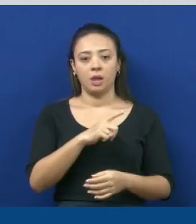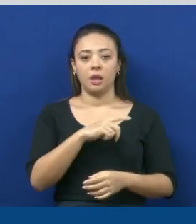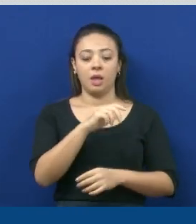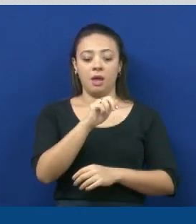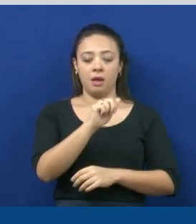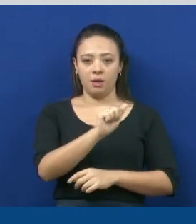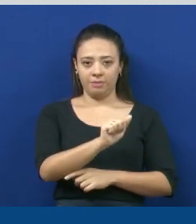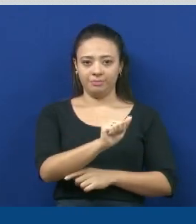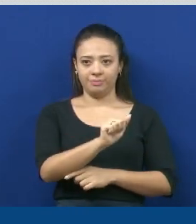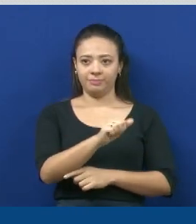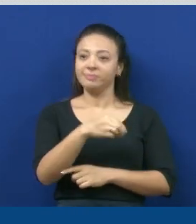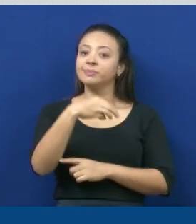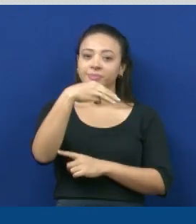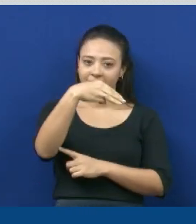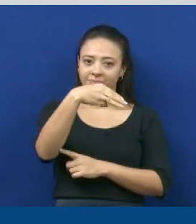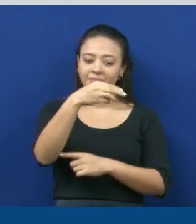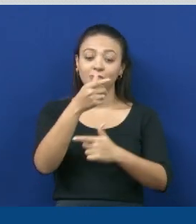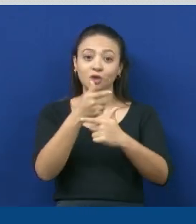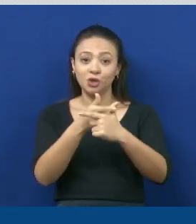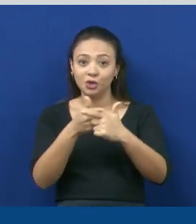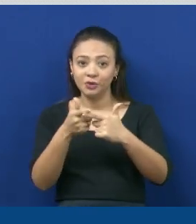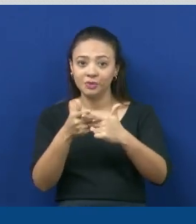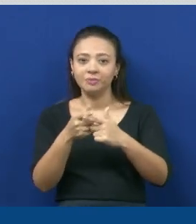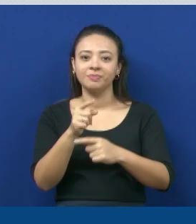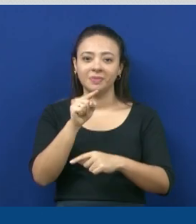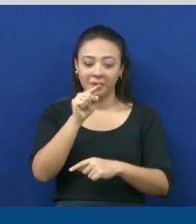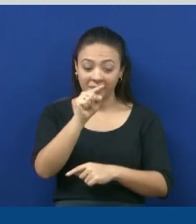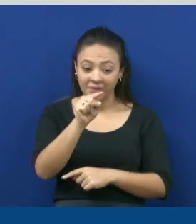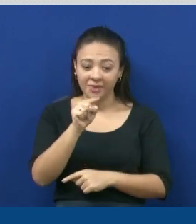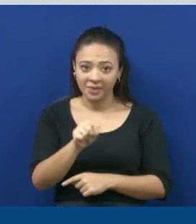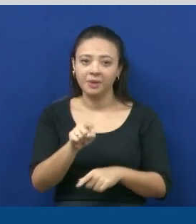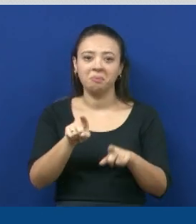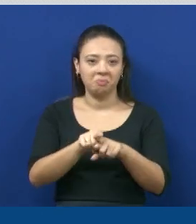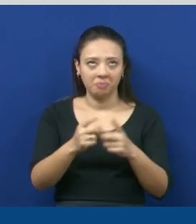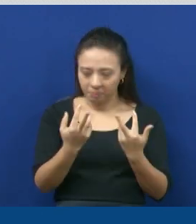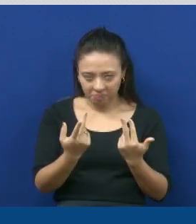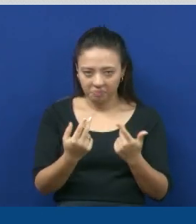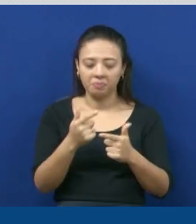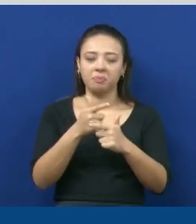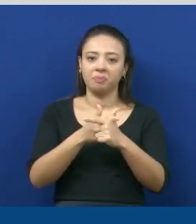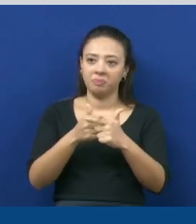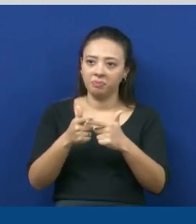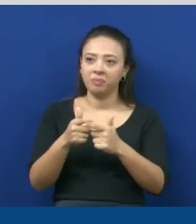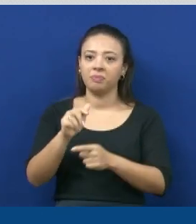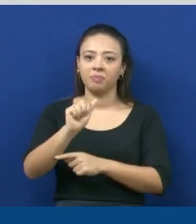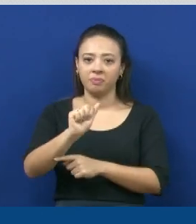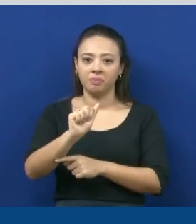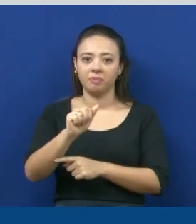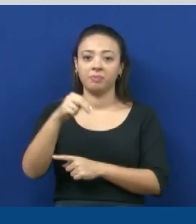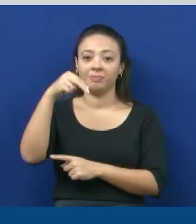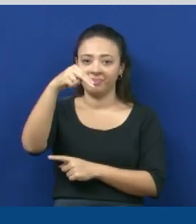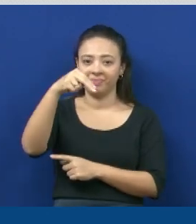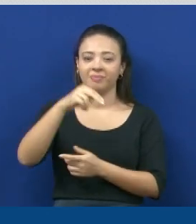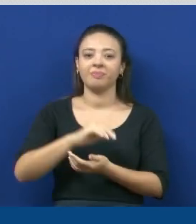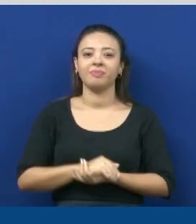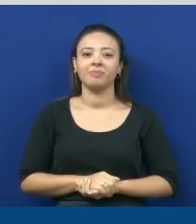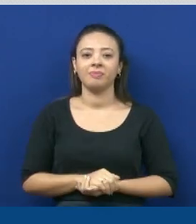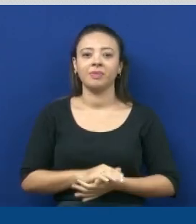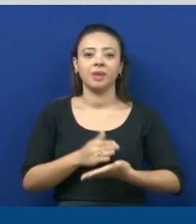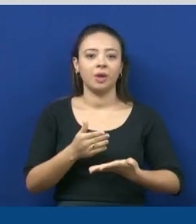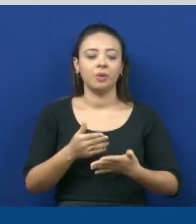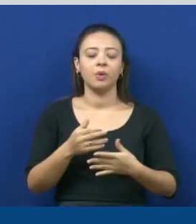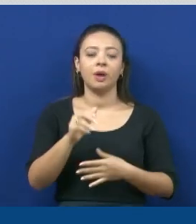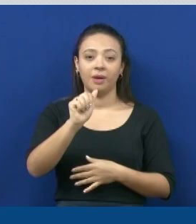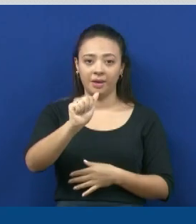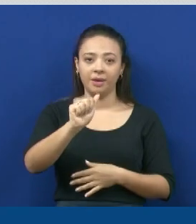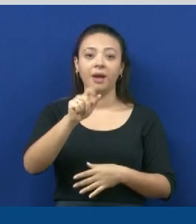dividido esses dois pontinhos, não esqueça, é divisão aqui em matemática, dividido por A elevado a N, ou seja, o número